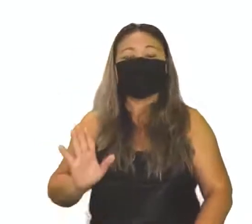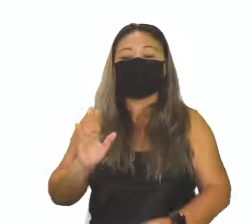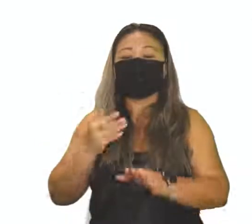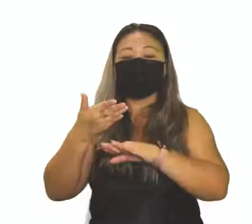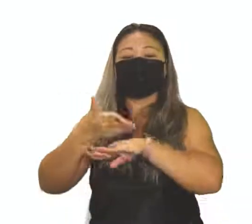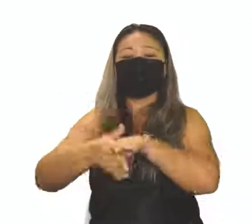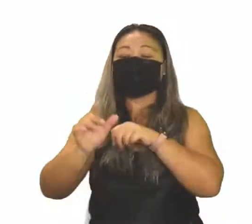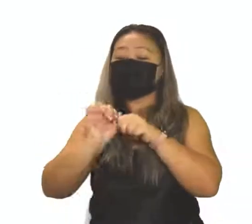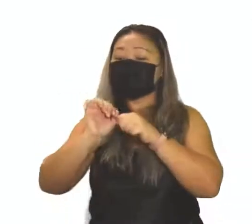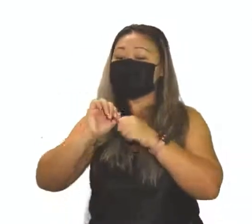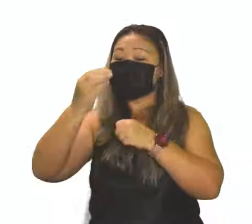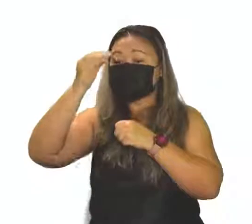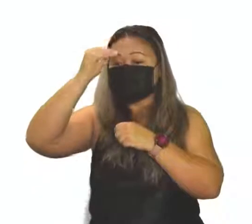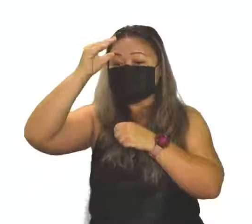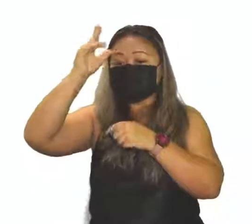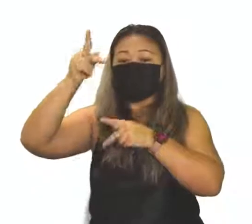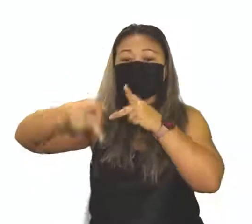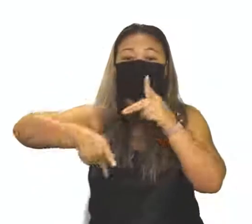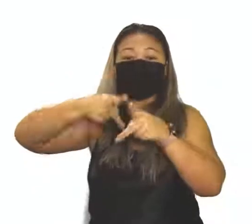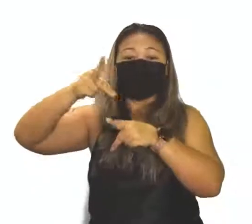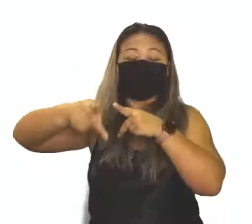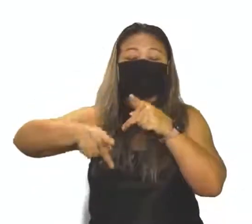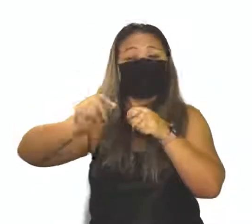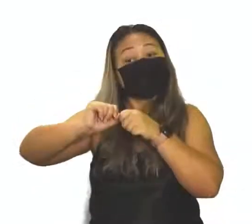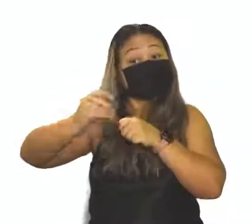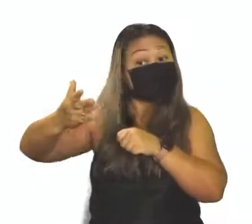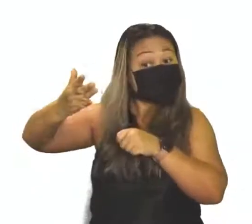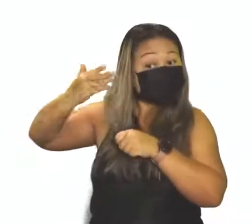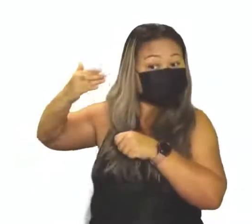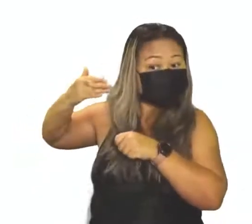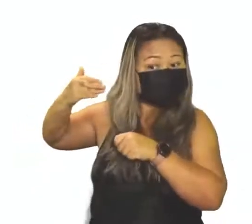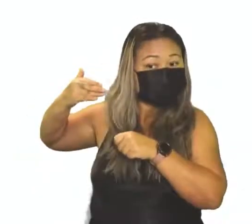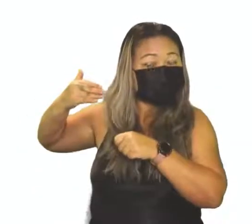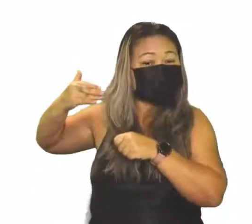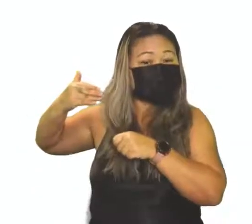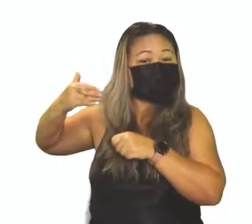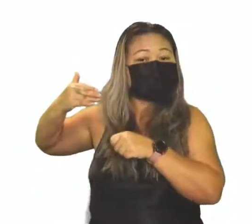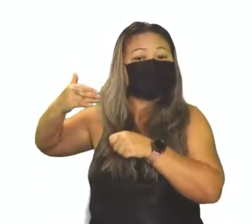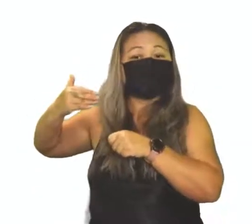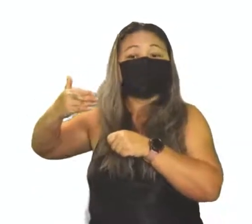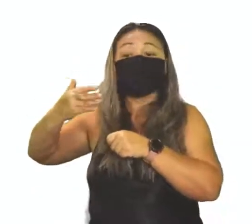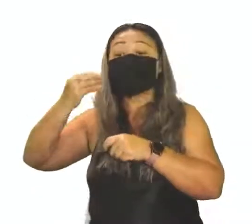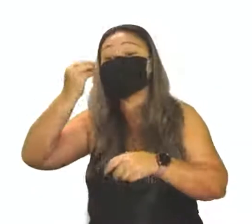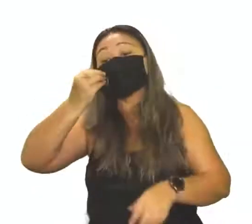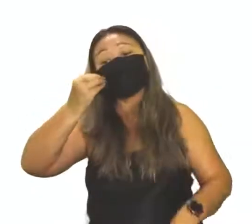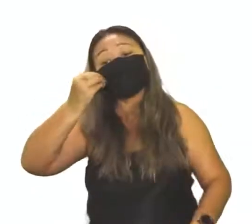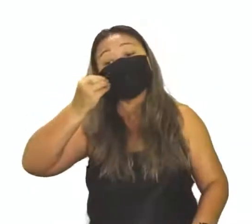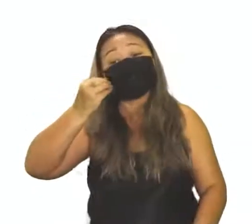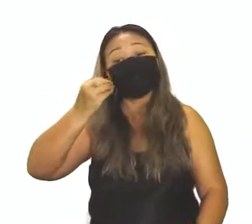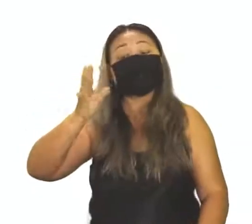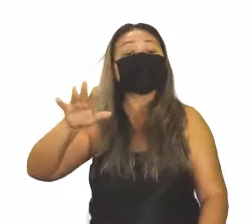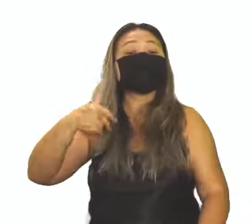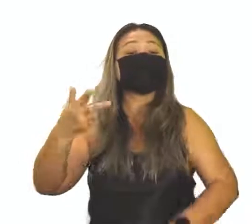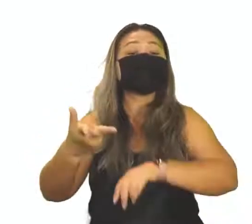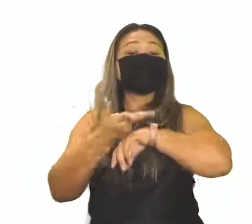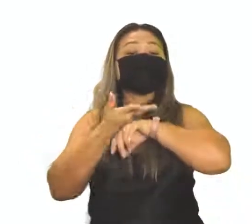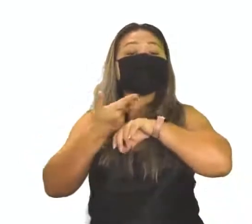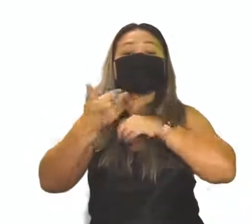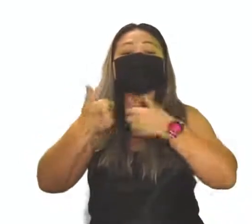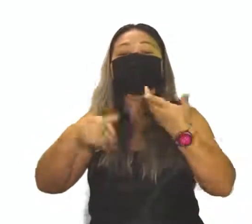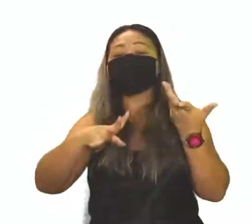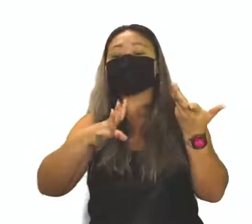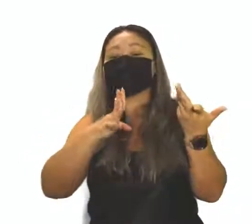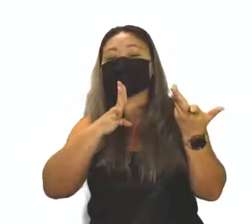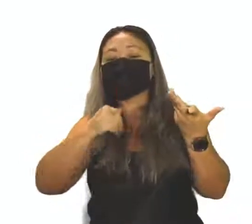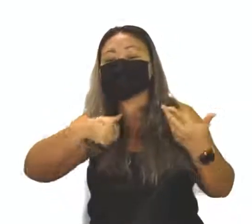ultrapassa o conhecimento popular. Ó. Vem, aquele lá ultrapassa. Ou de experiência. E procura conhecer além